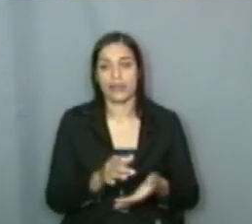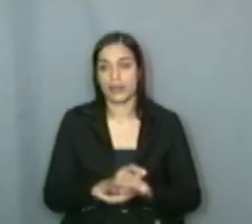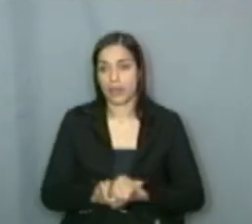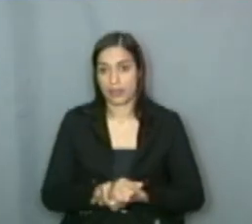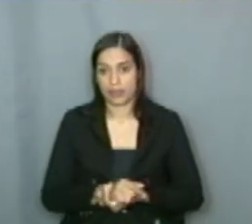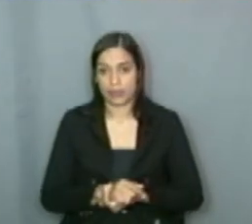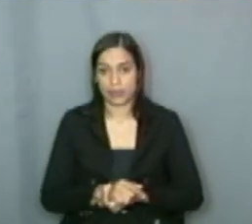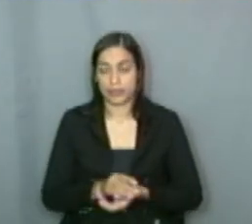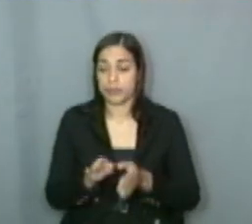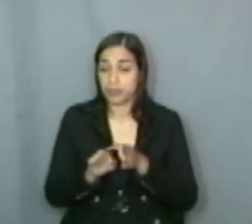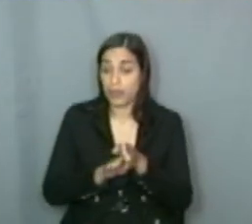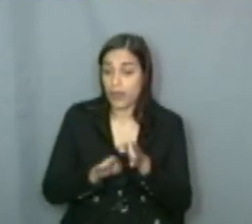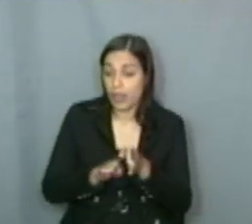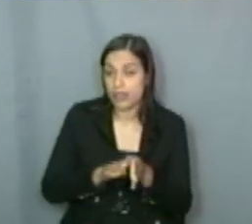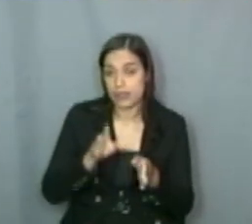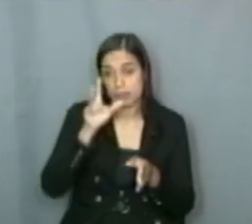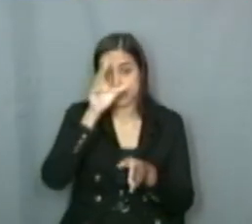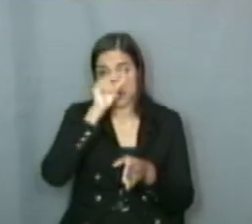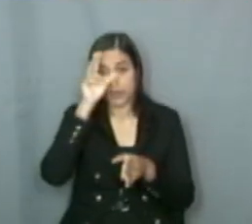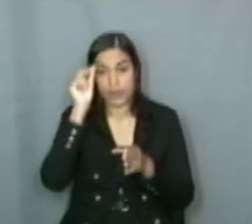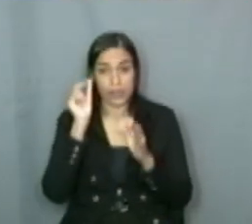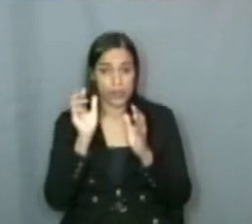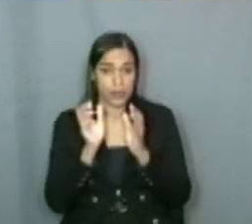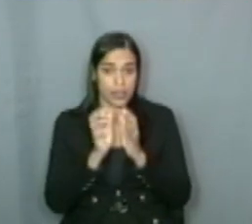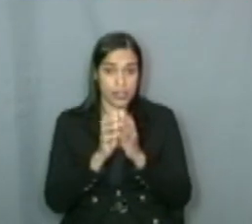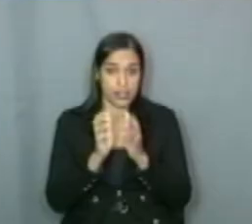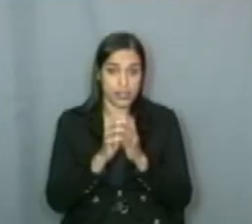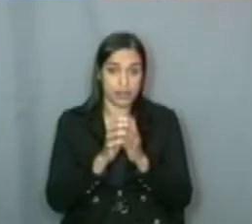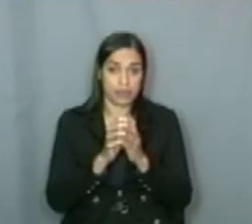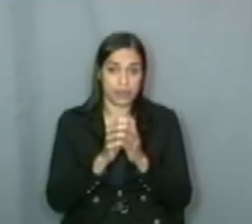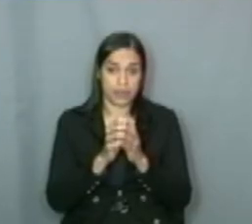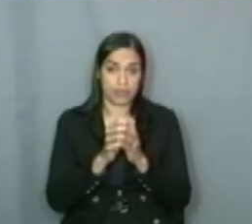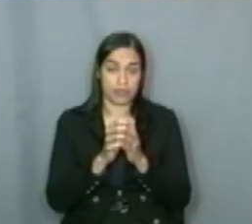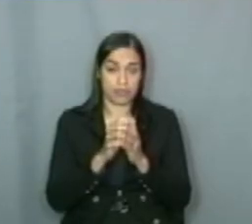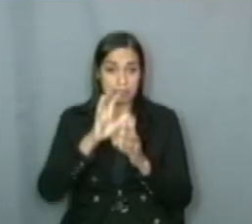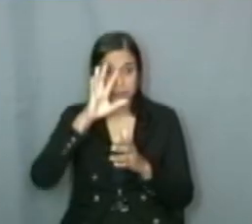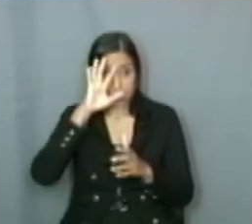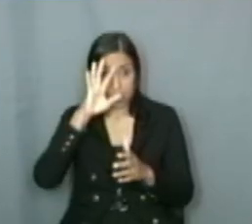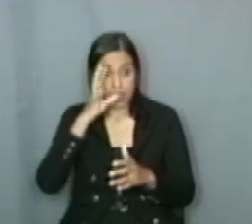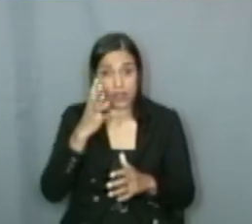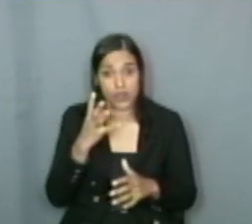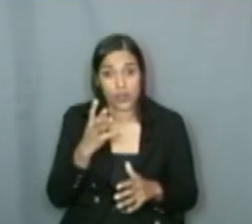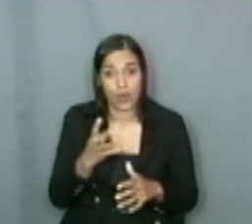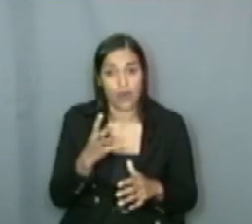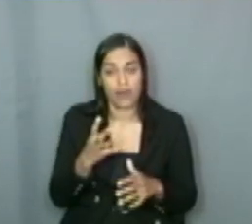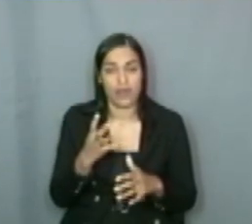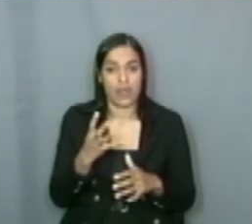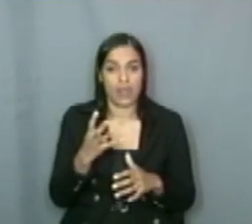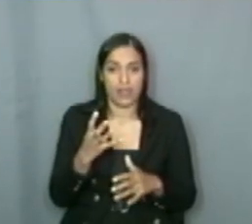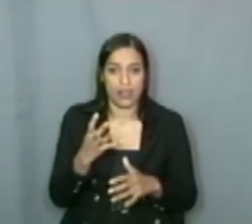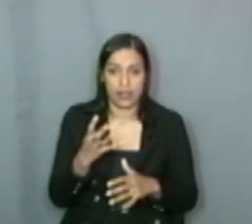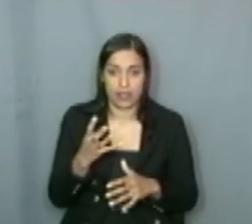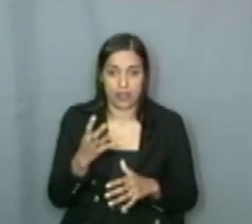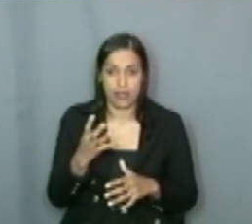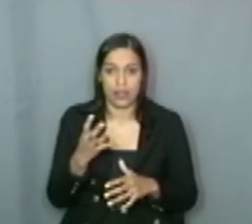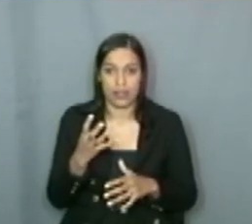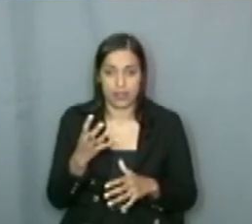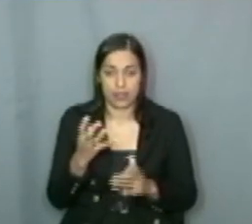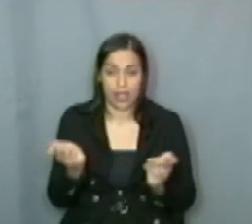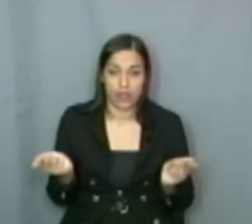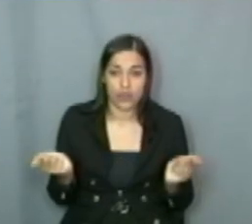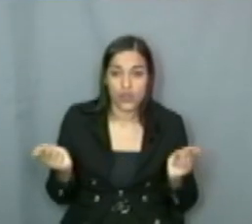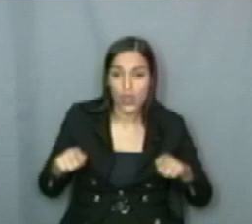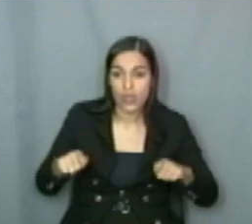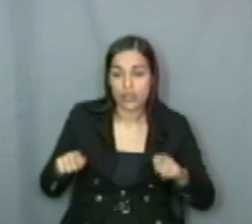que eu dirijo uma indicação à Prefeitura do Recife para que adote providências com relação às